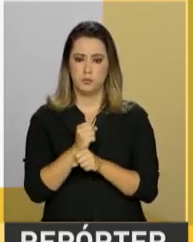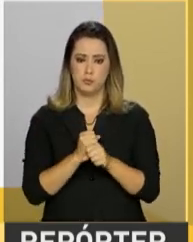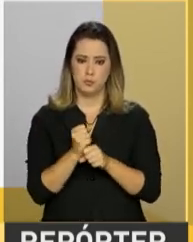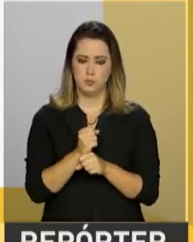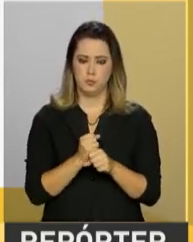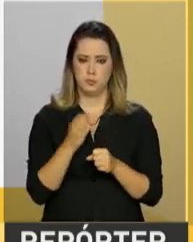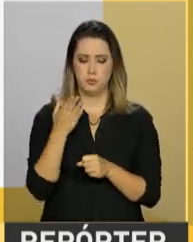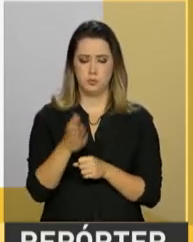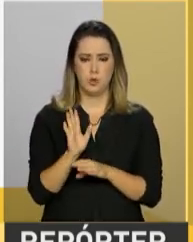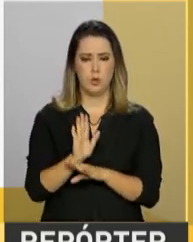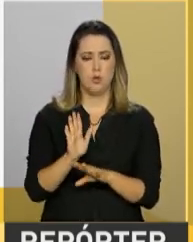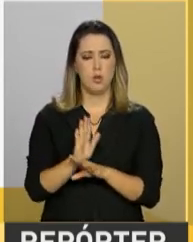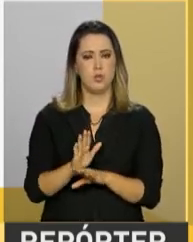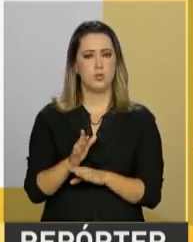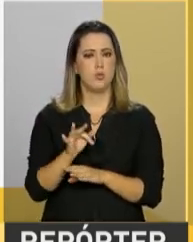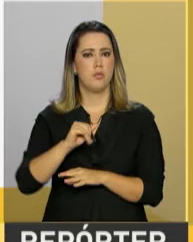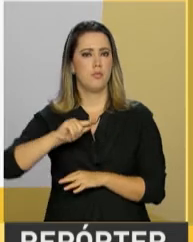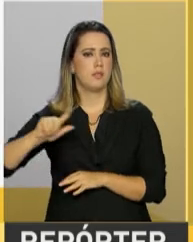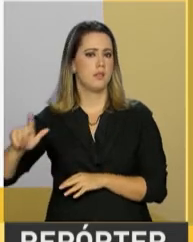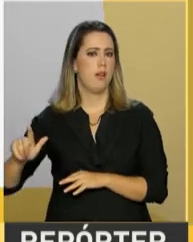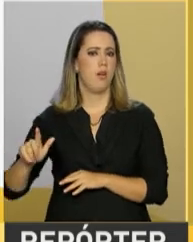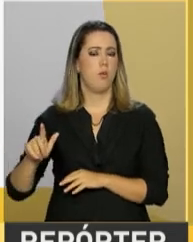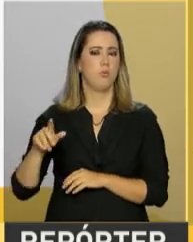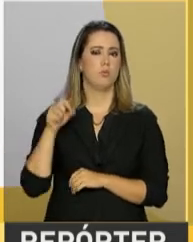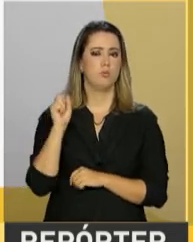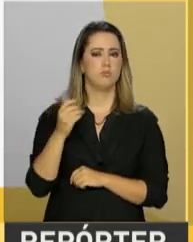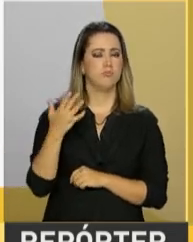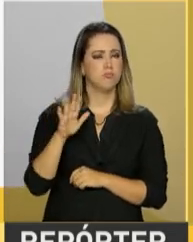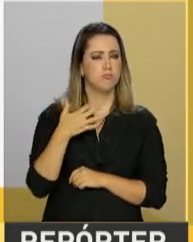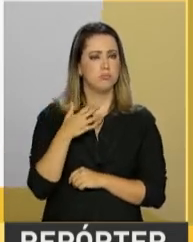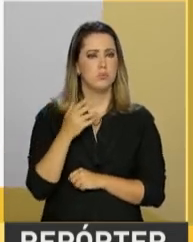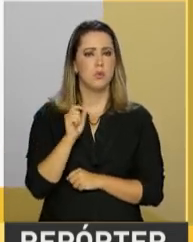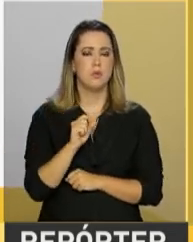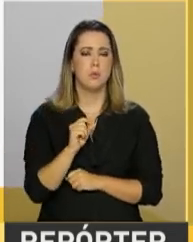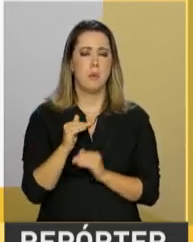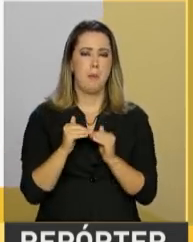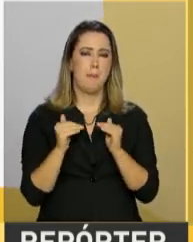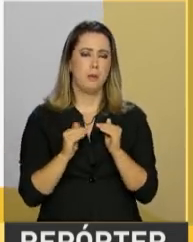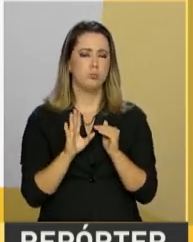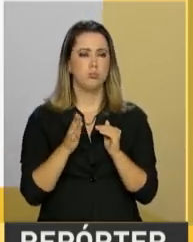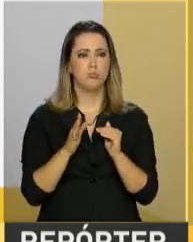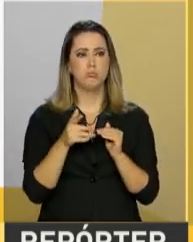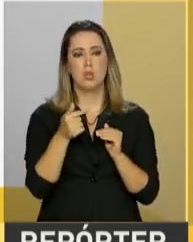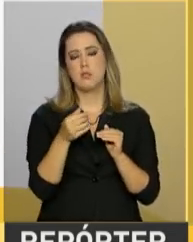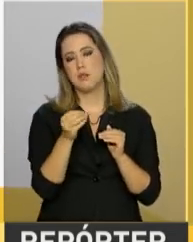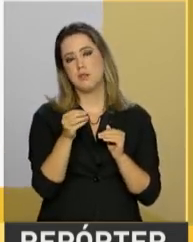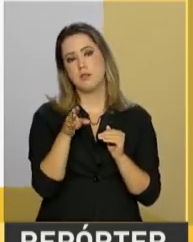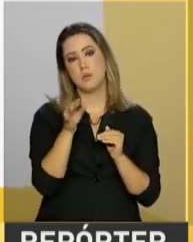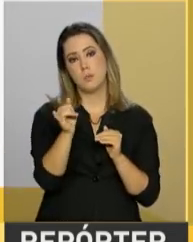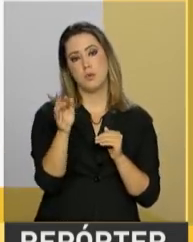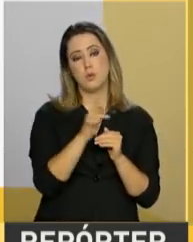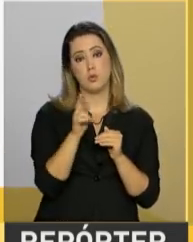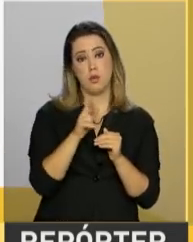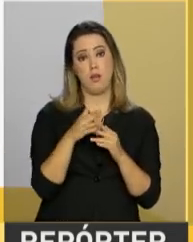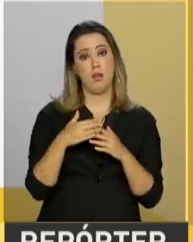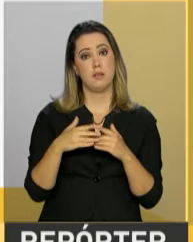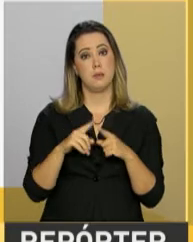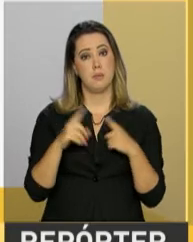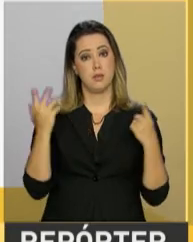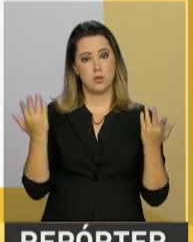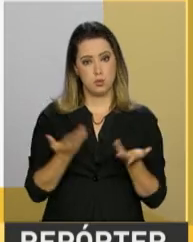um benefício fiscal economia digamos das cercas e um pouco meus atos bilhões de reais o que estamos